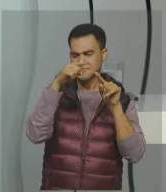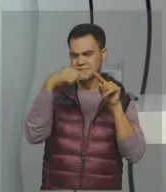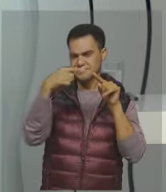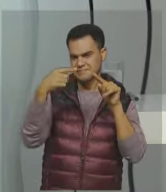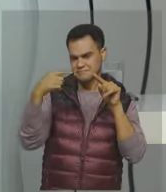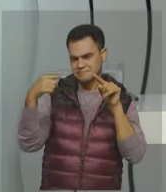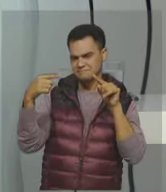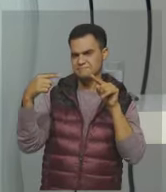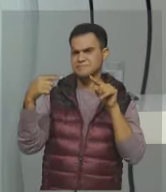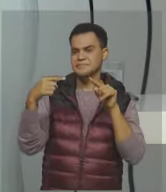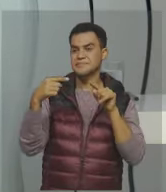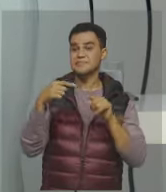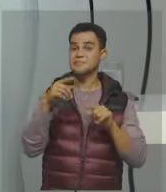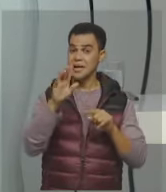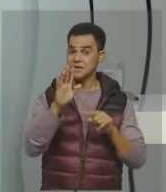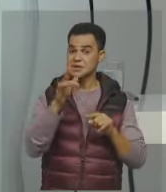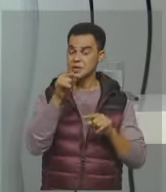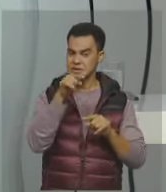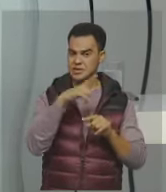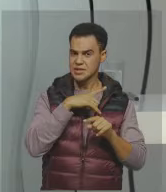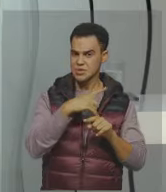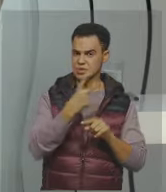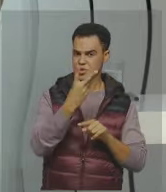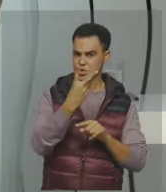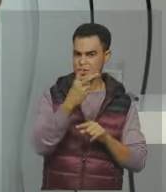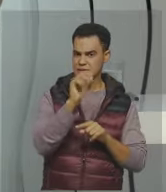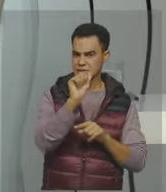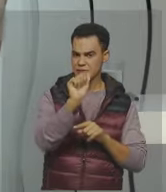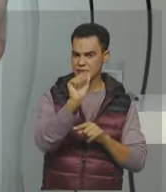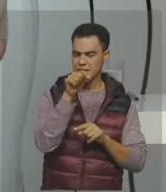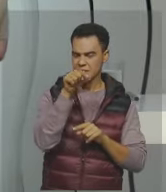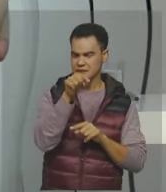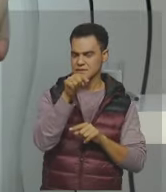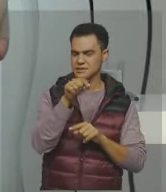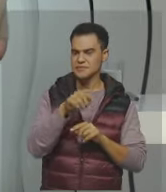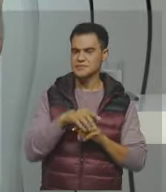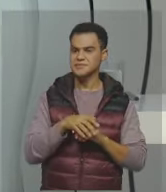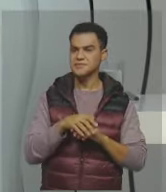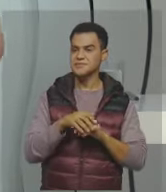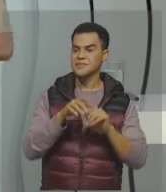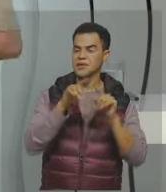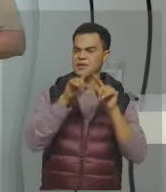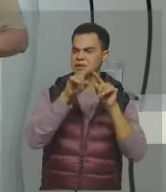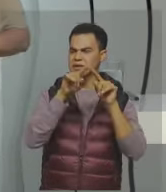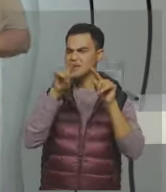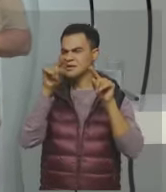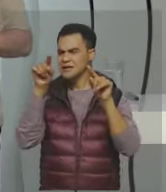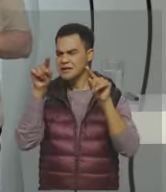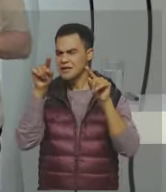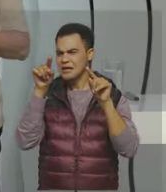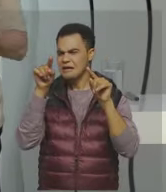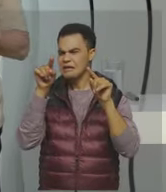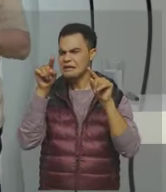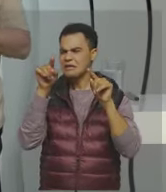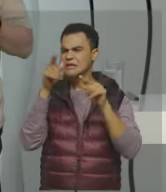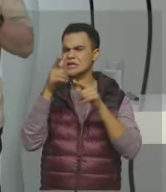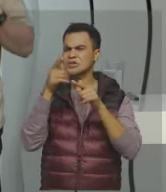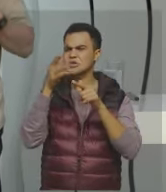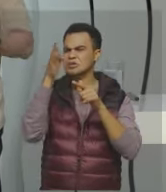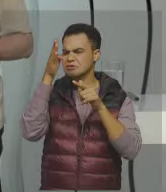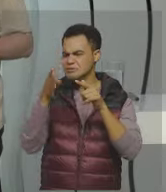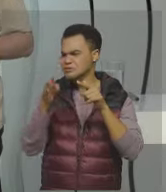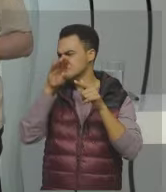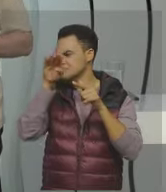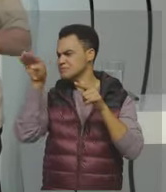amperes aqui, nesse pedaço, tá? Só que aqui, quando chega nessa divisão, como que eu vou saber quanto vai para